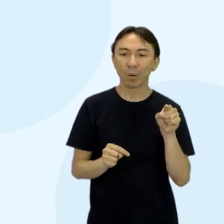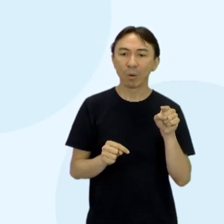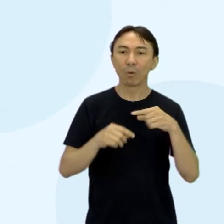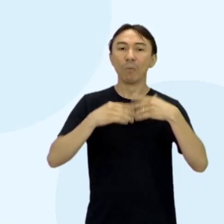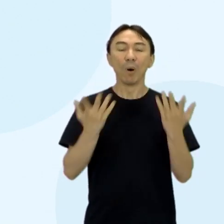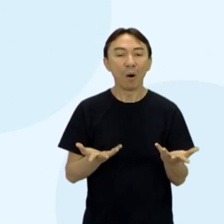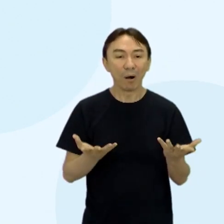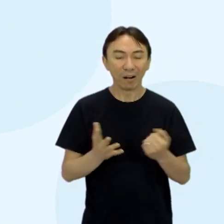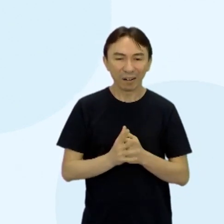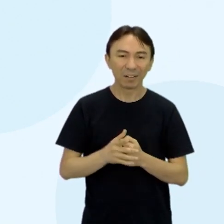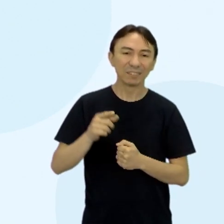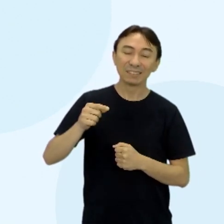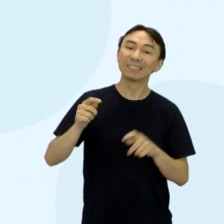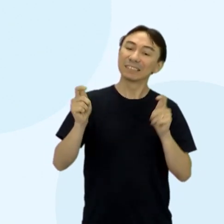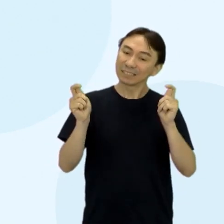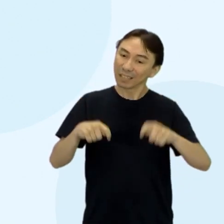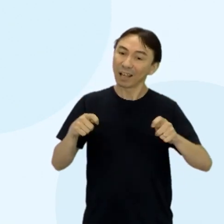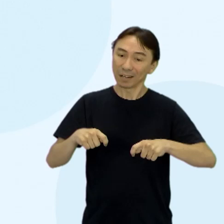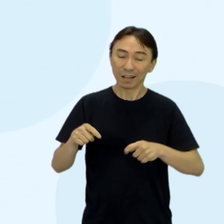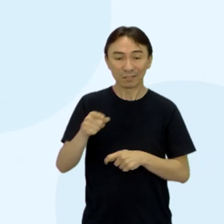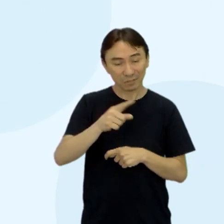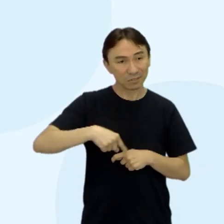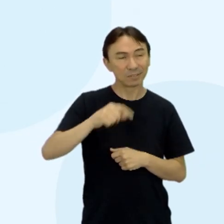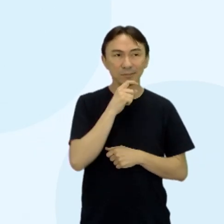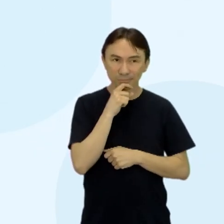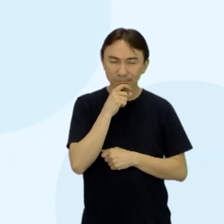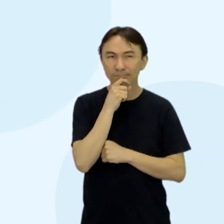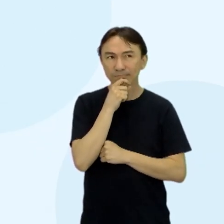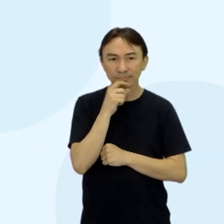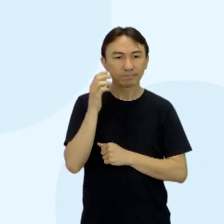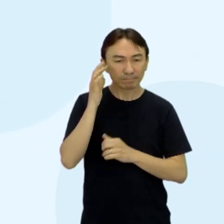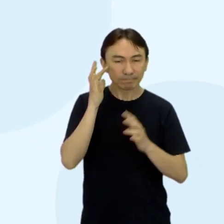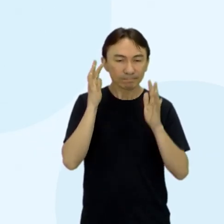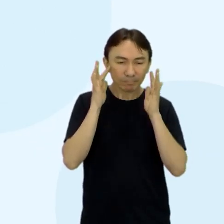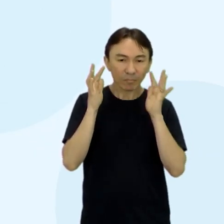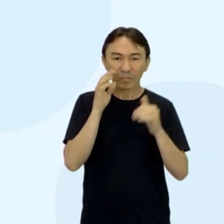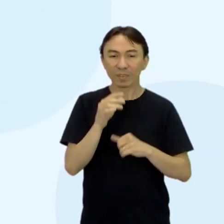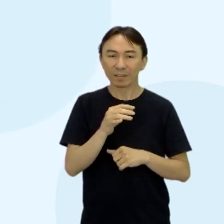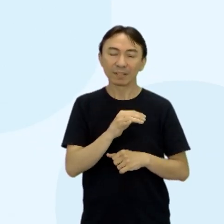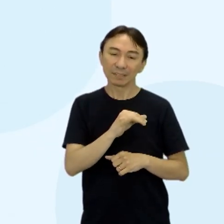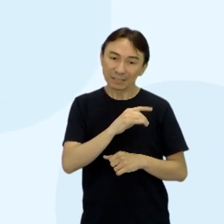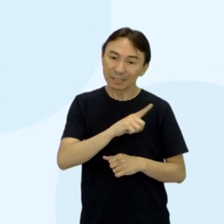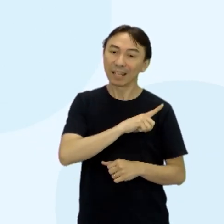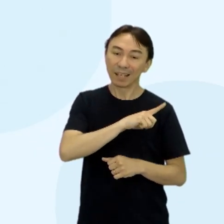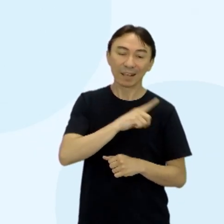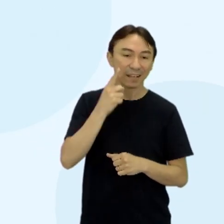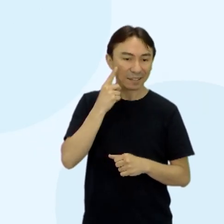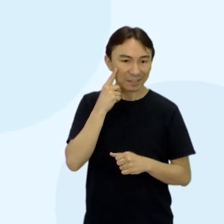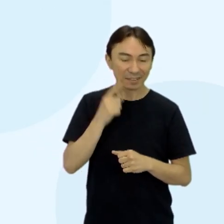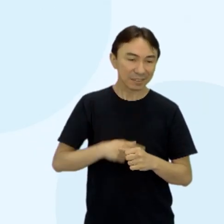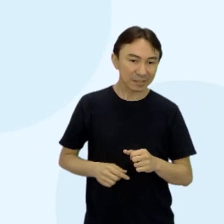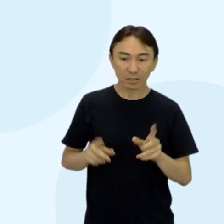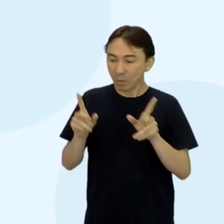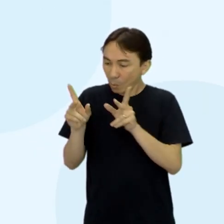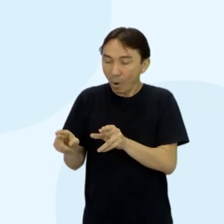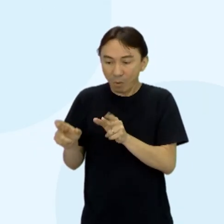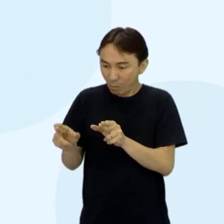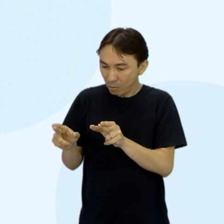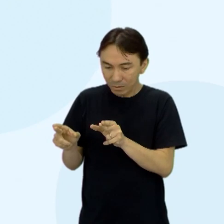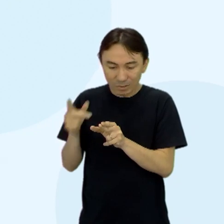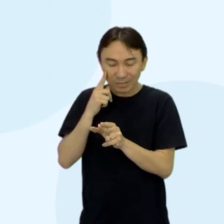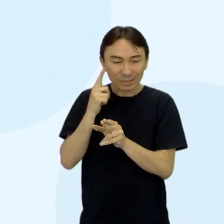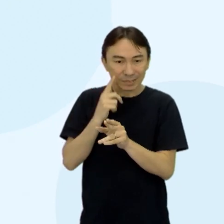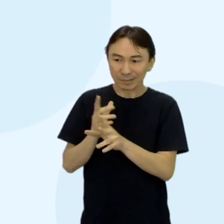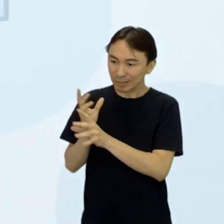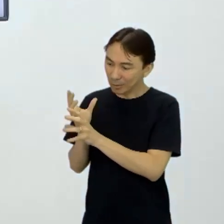aí, pessoal, a ideia dessa adição nos dois membros da igualdade. Ou seja, para resolver, a